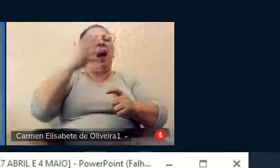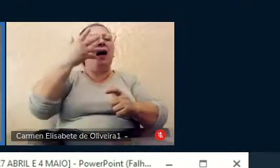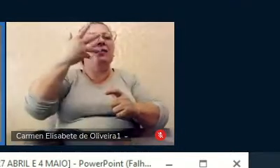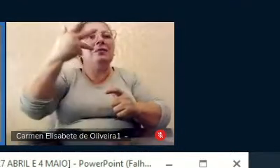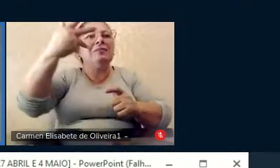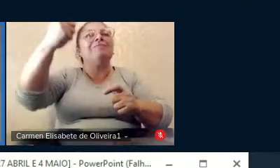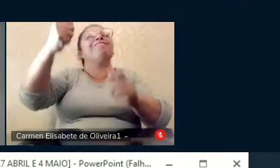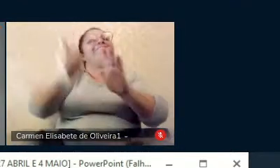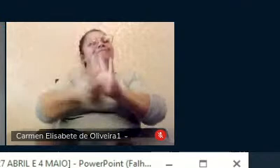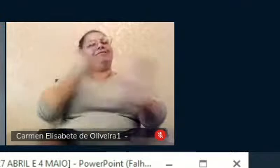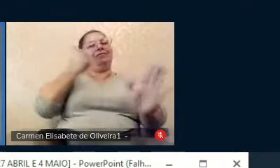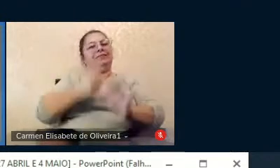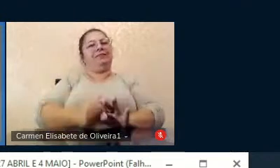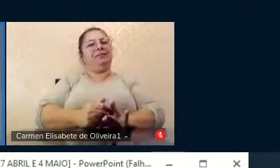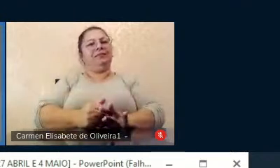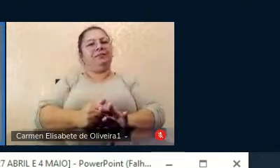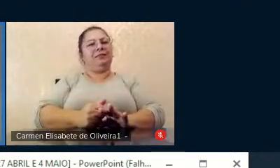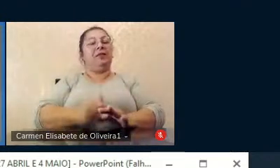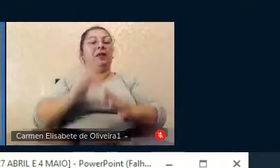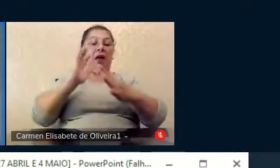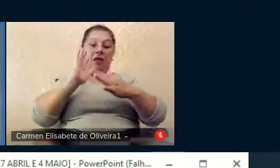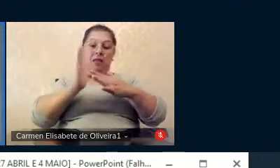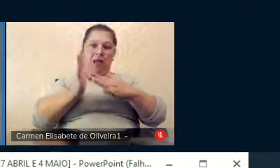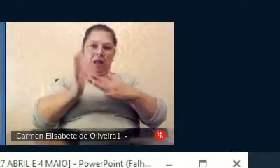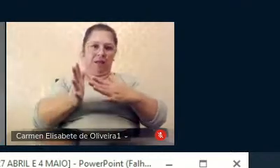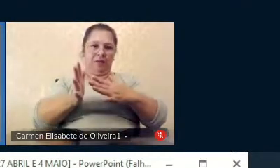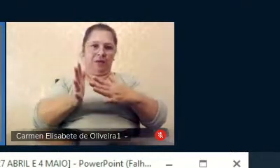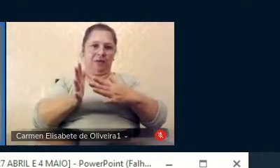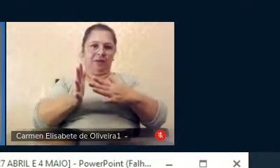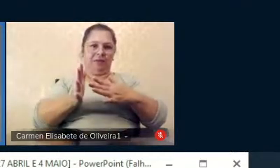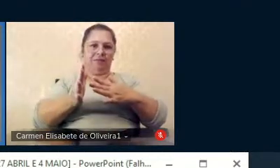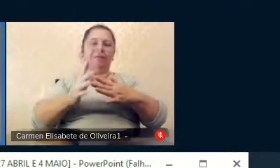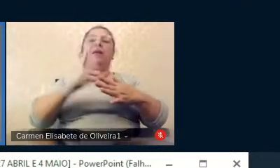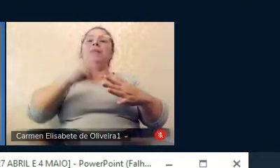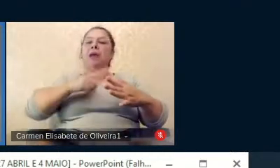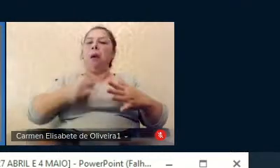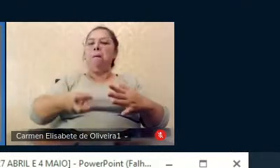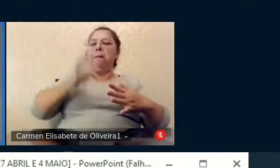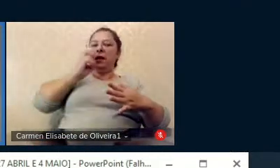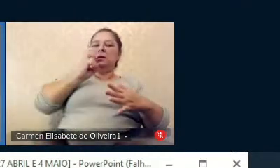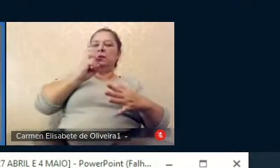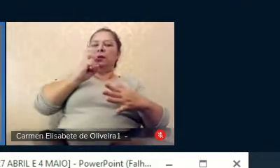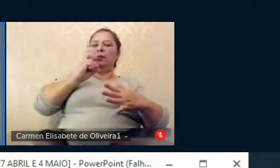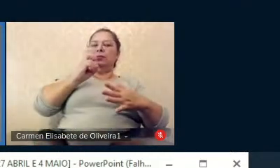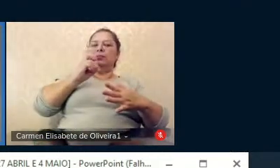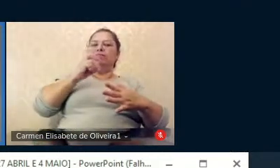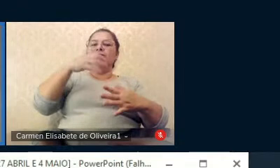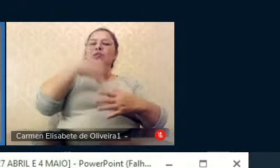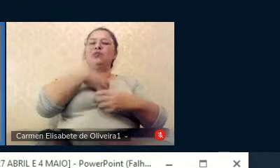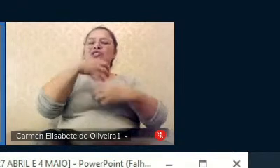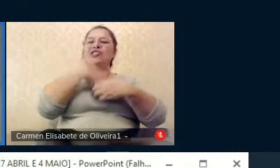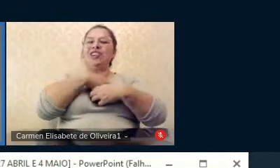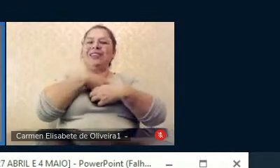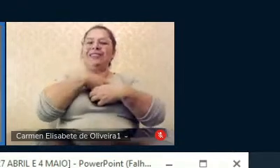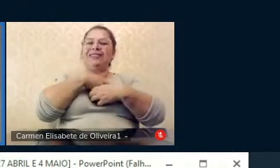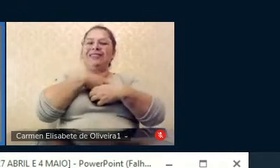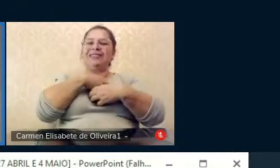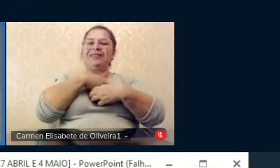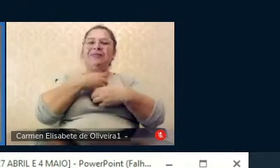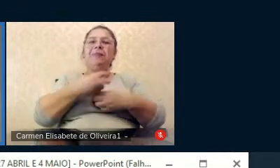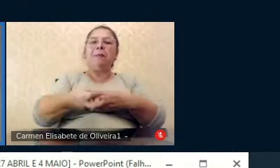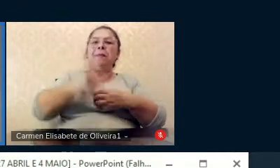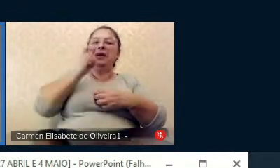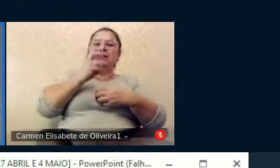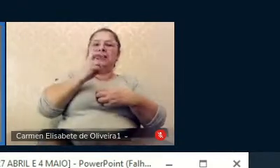para nós. Na Libras, há uma percepção da linguagem estética. A gente consegue perceber